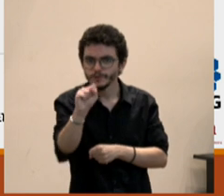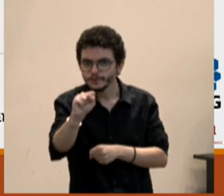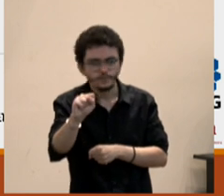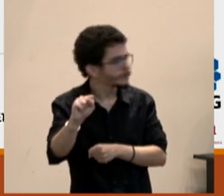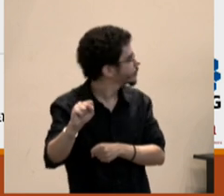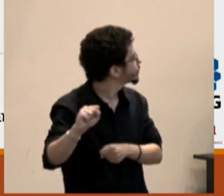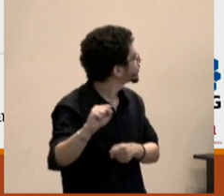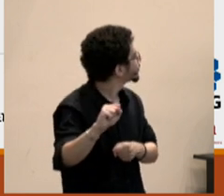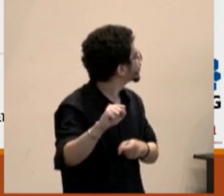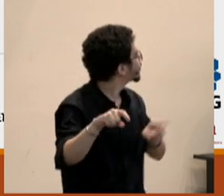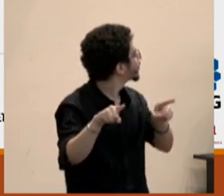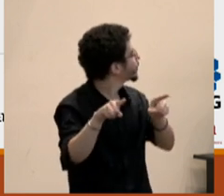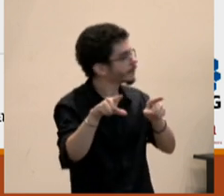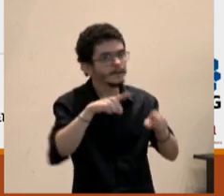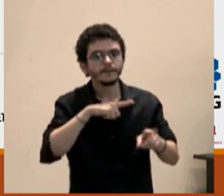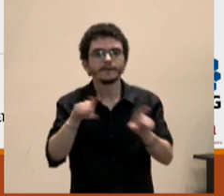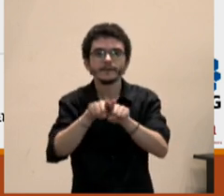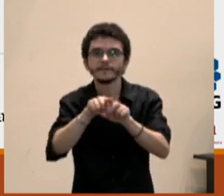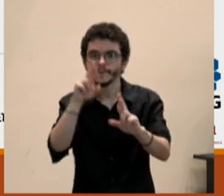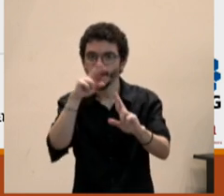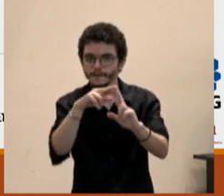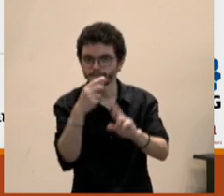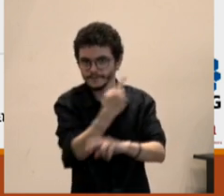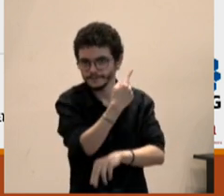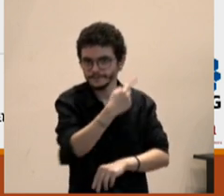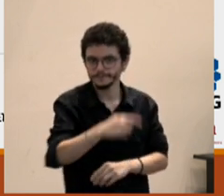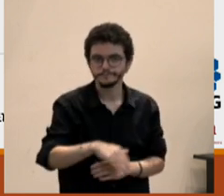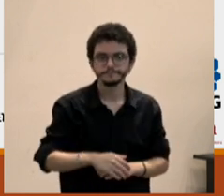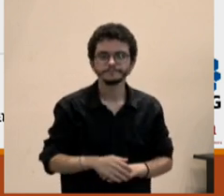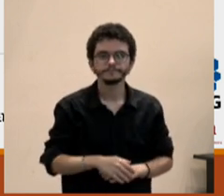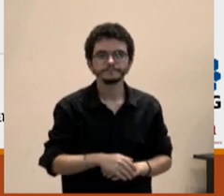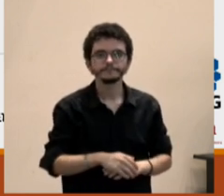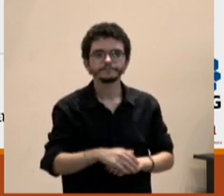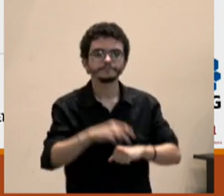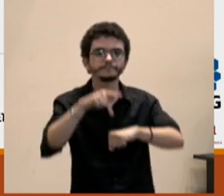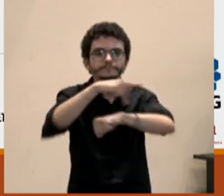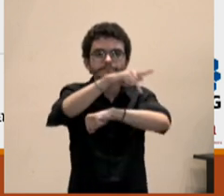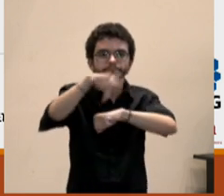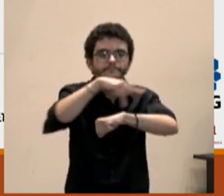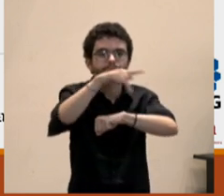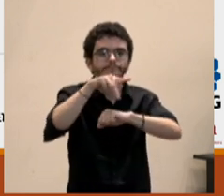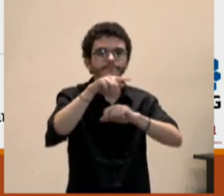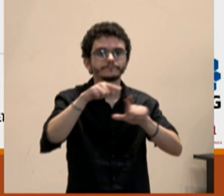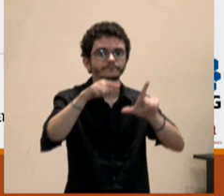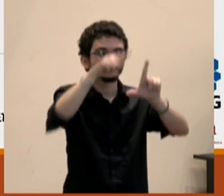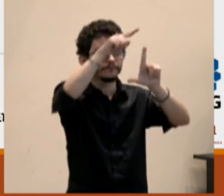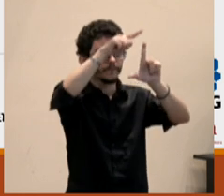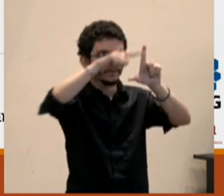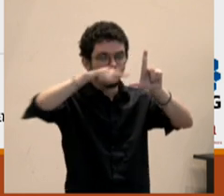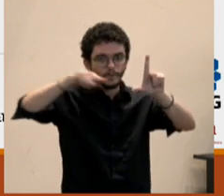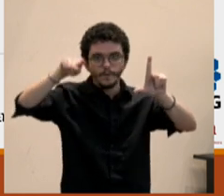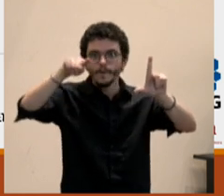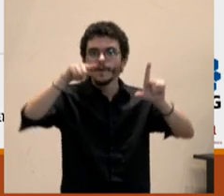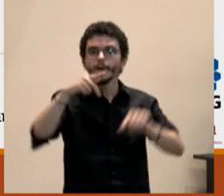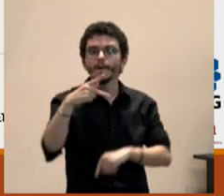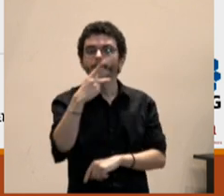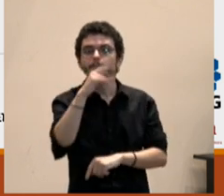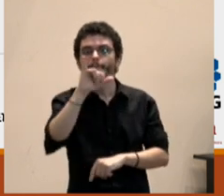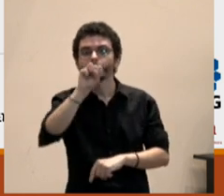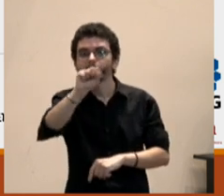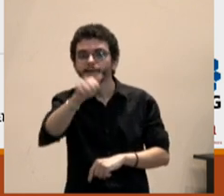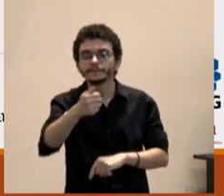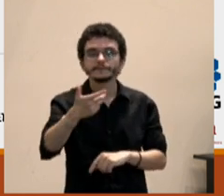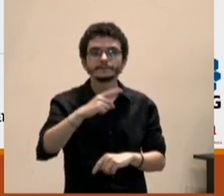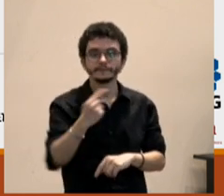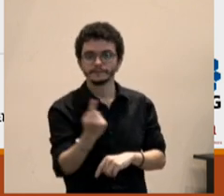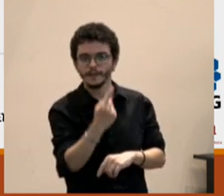2018. Tem também a referência aí e tal. Os países estão em ordem decrescente de PISA. Aquela linha lá de cima é